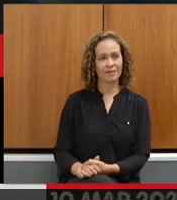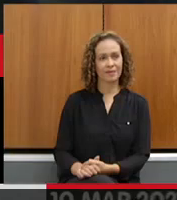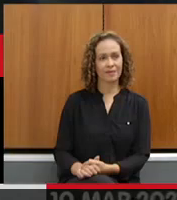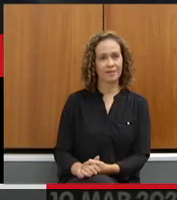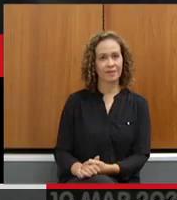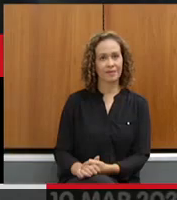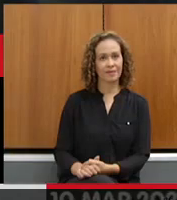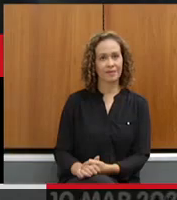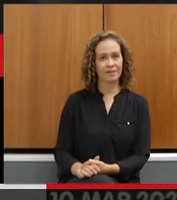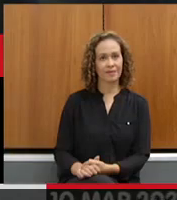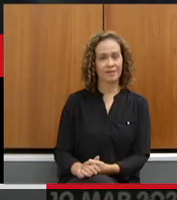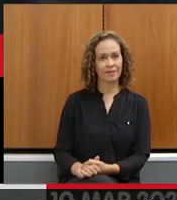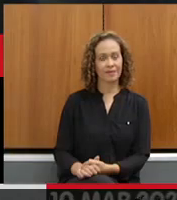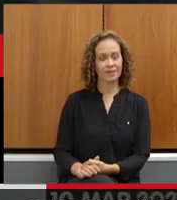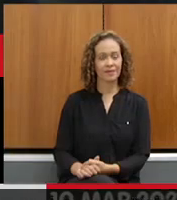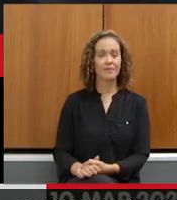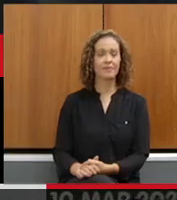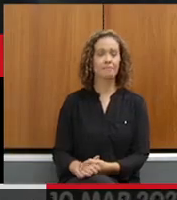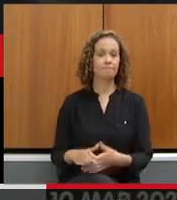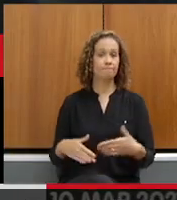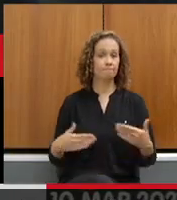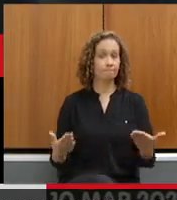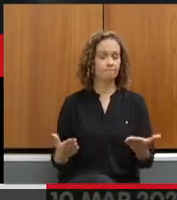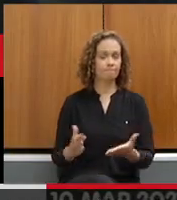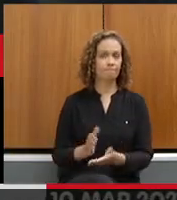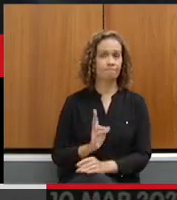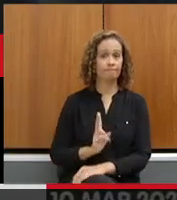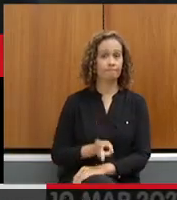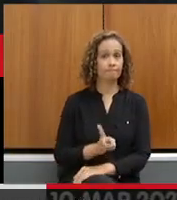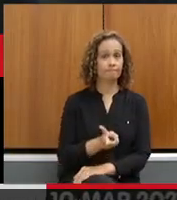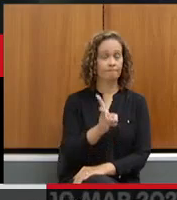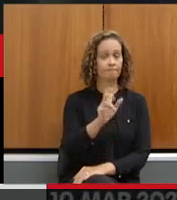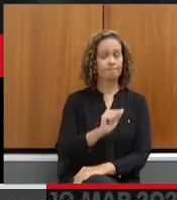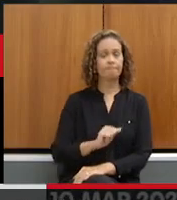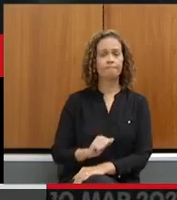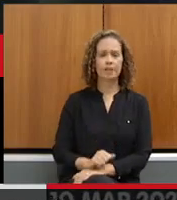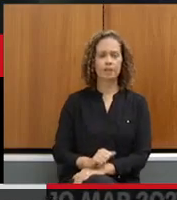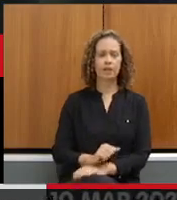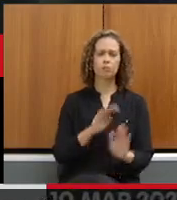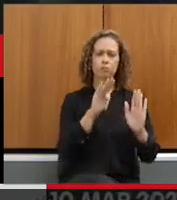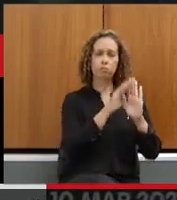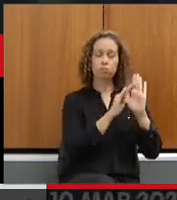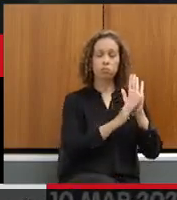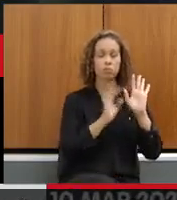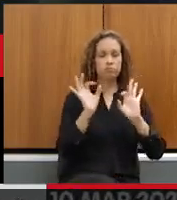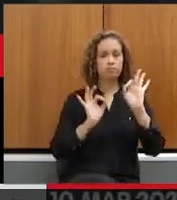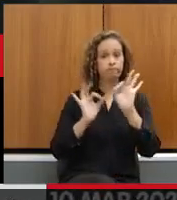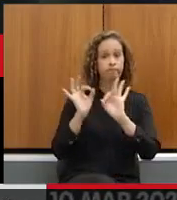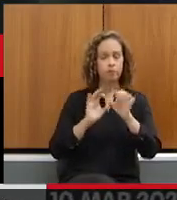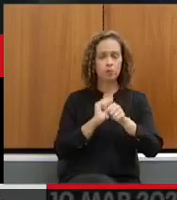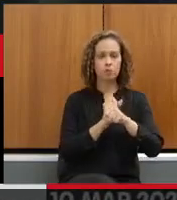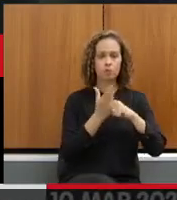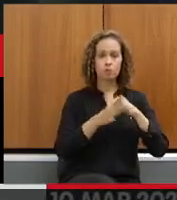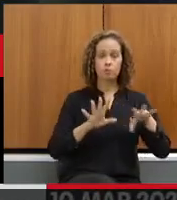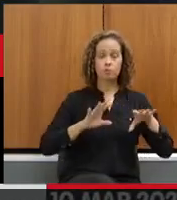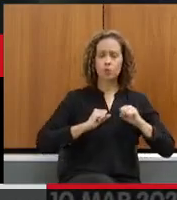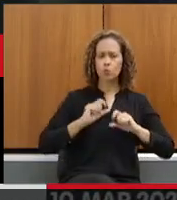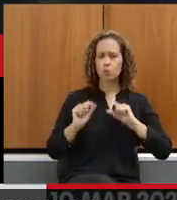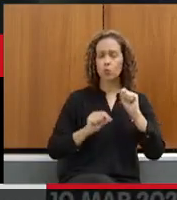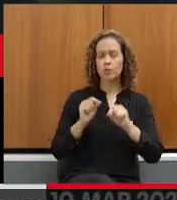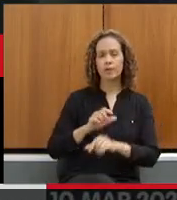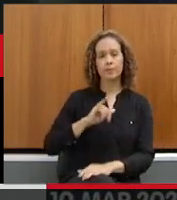eu faço assim relação ao painel né de casa o que nós temos é que em janeiro